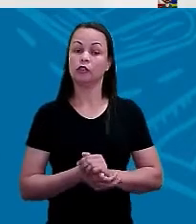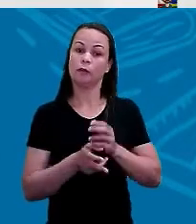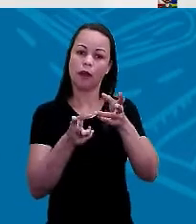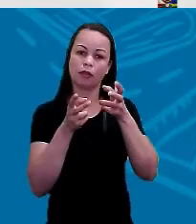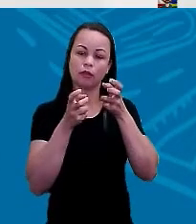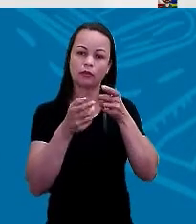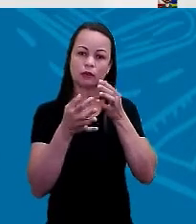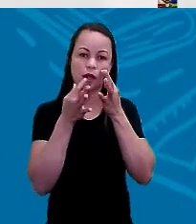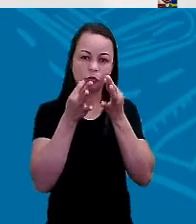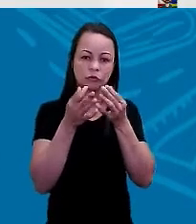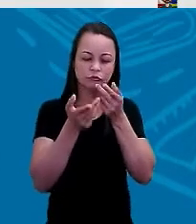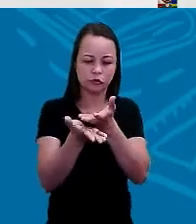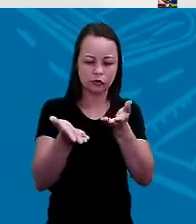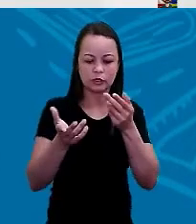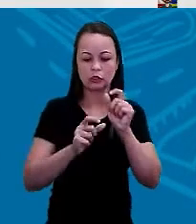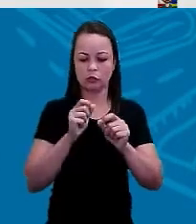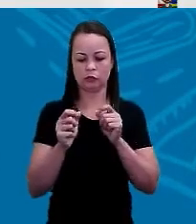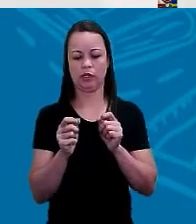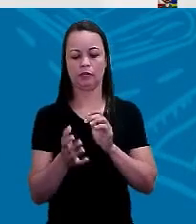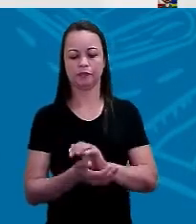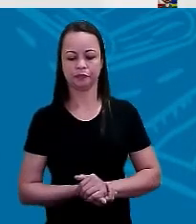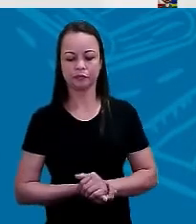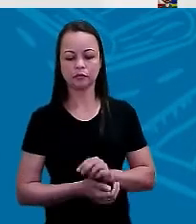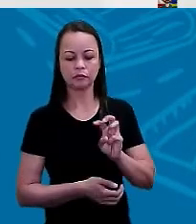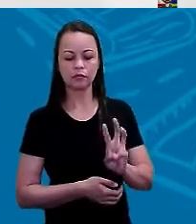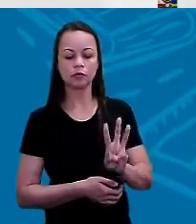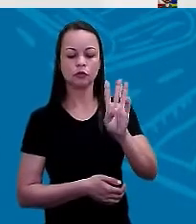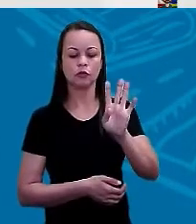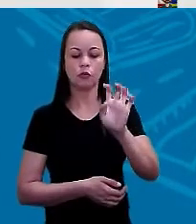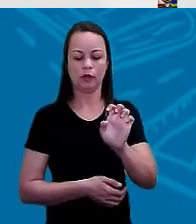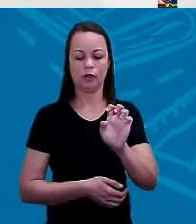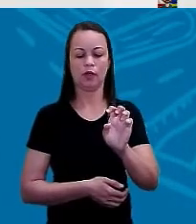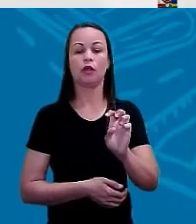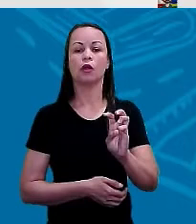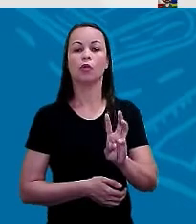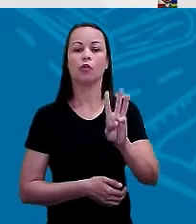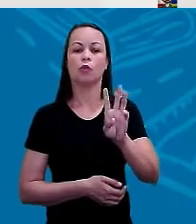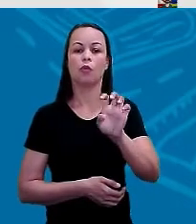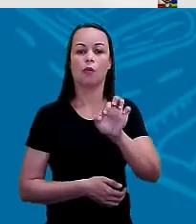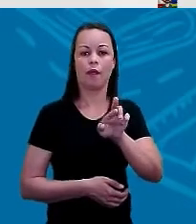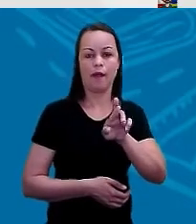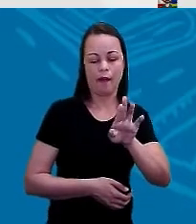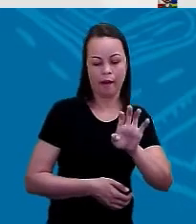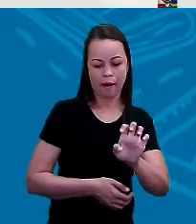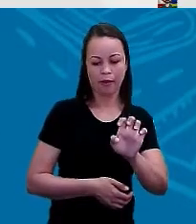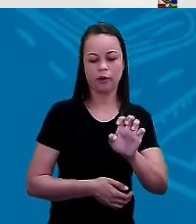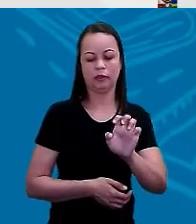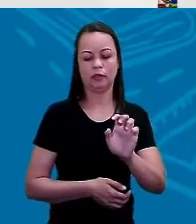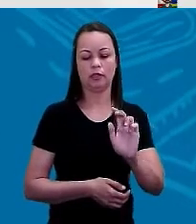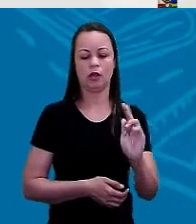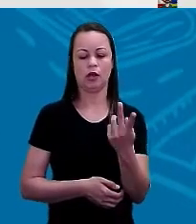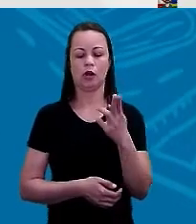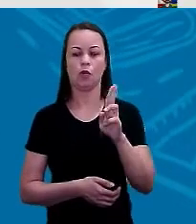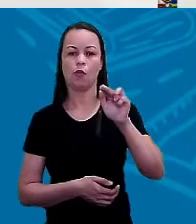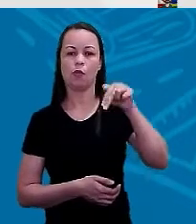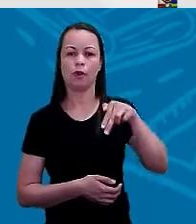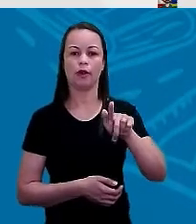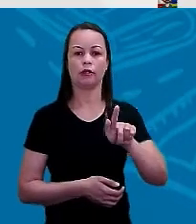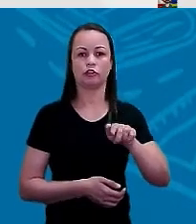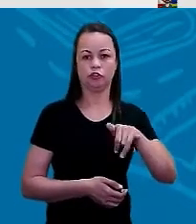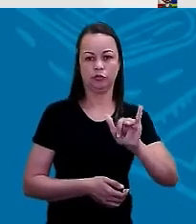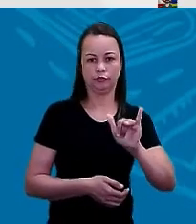palavrinha aqui, ó, hungry. We were hungry. Cuidado, é were, não é were, were. We